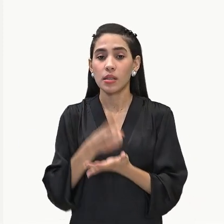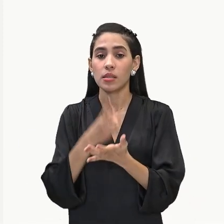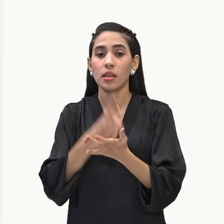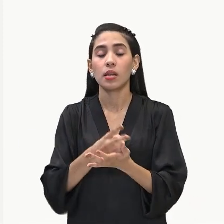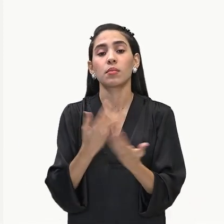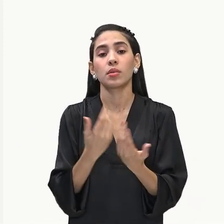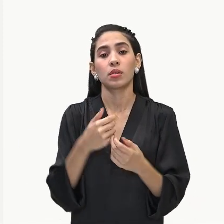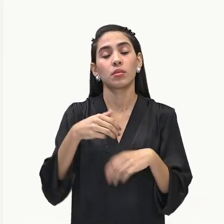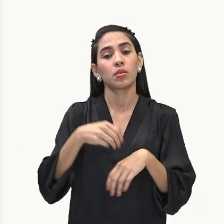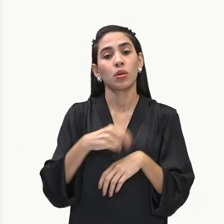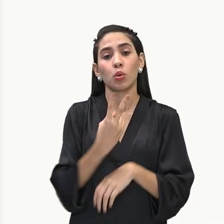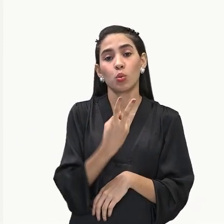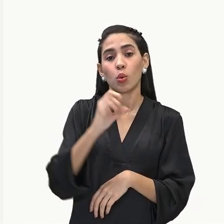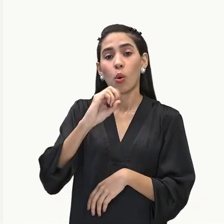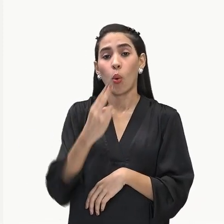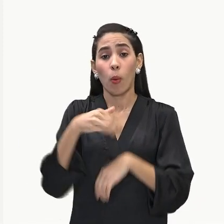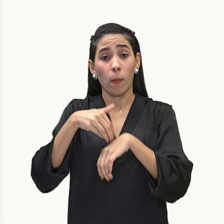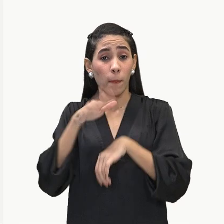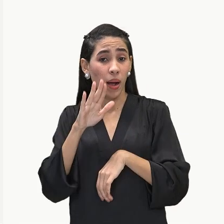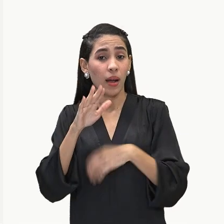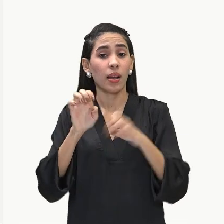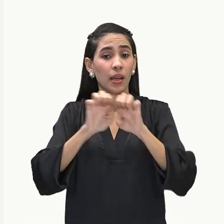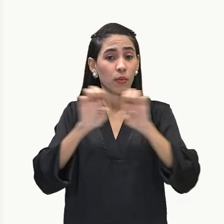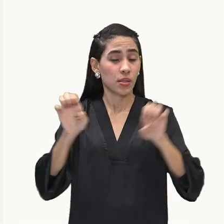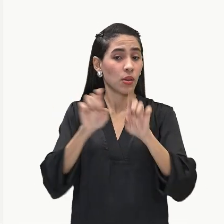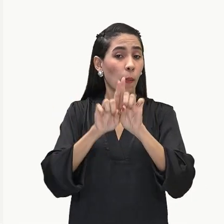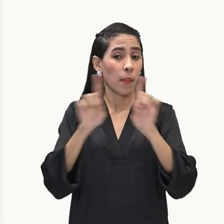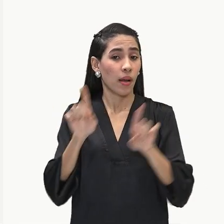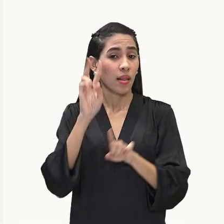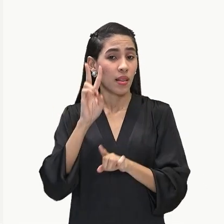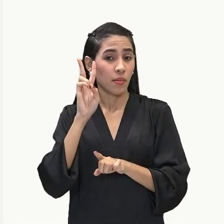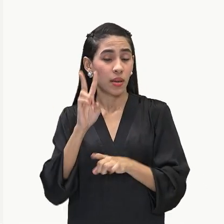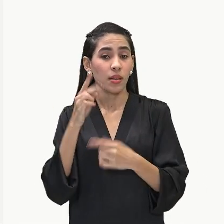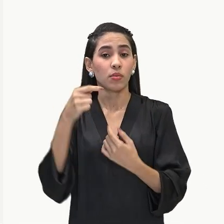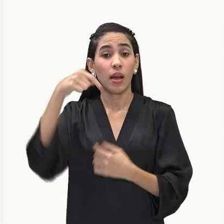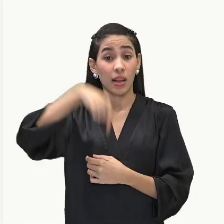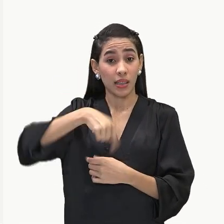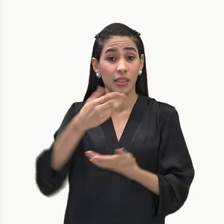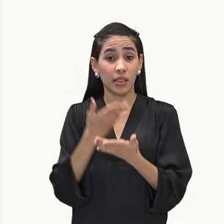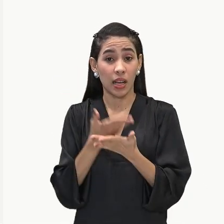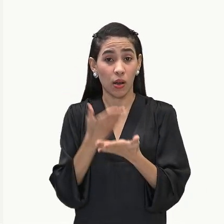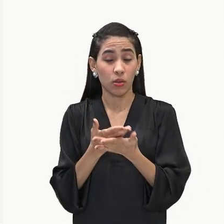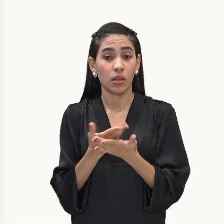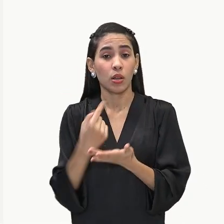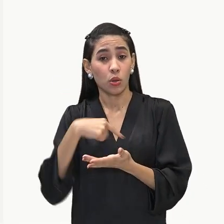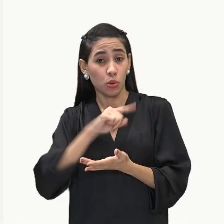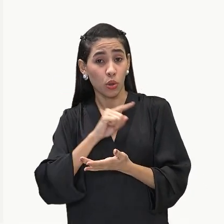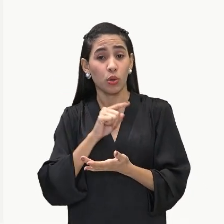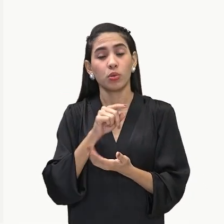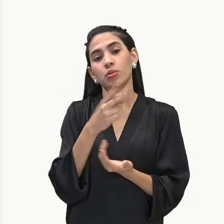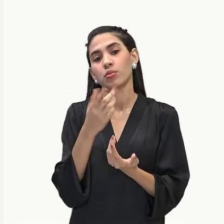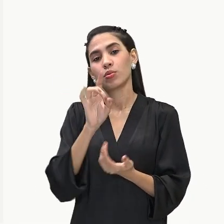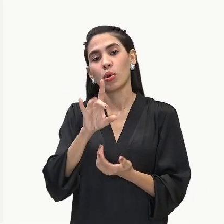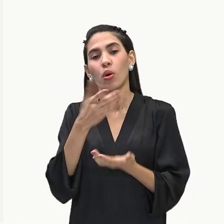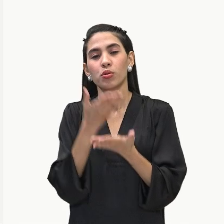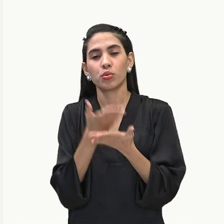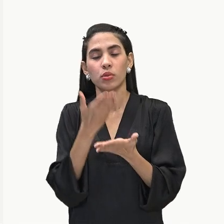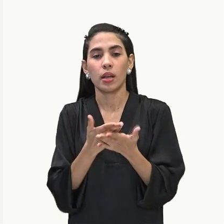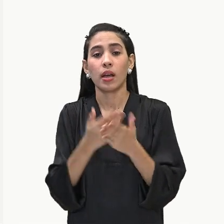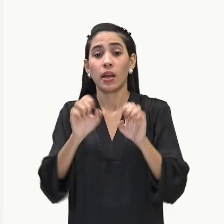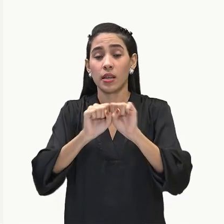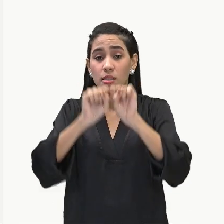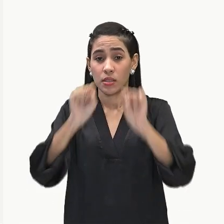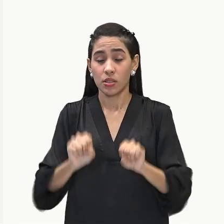mais equações, mas lembrando que aqui na nossa aula nós vamos estar estudando somente ali sistema de equação